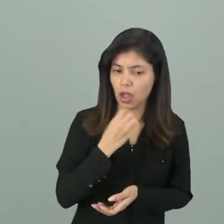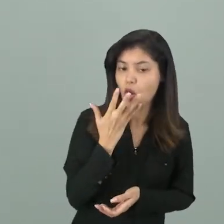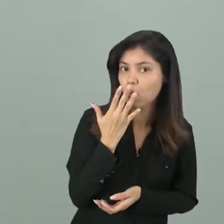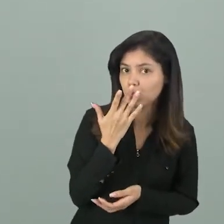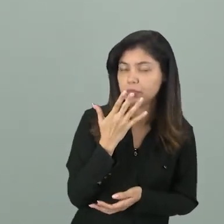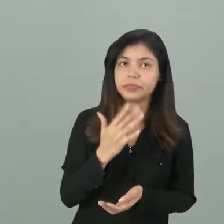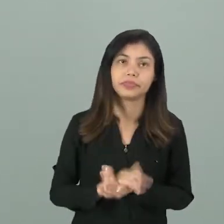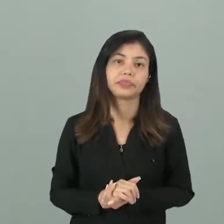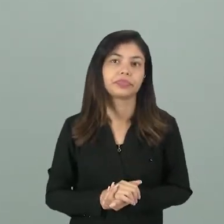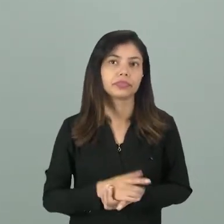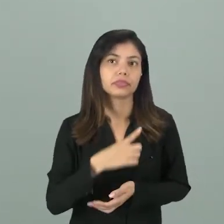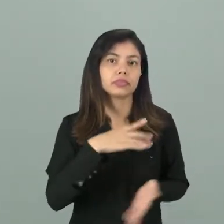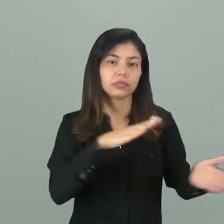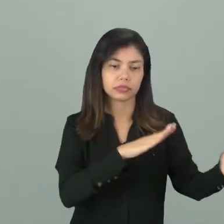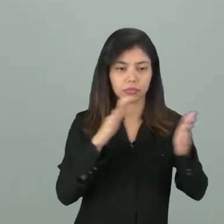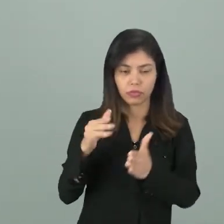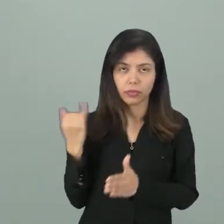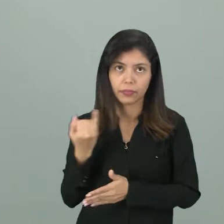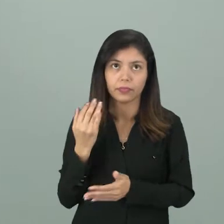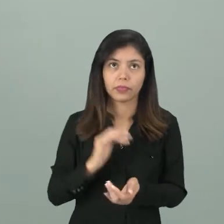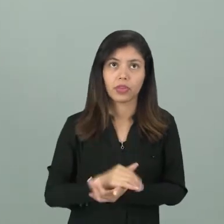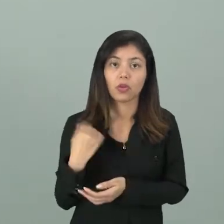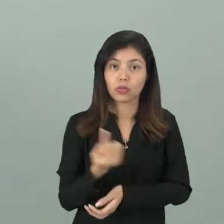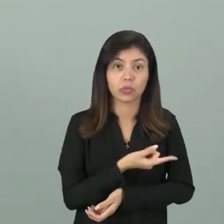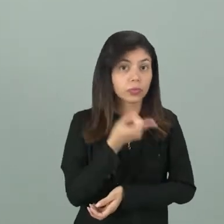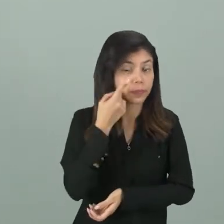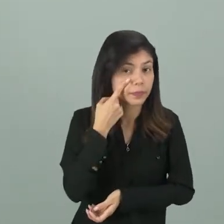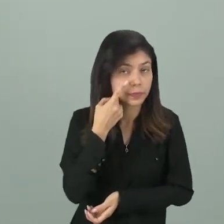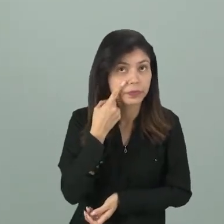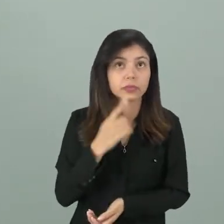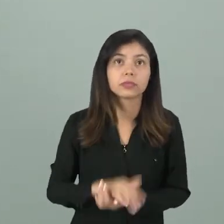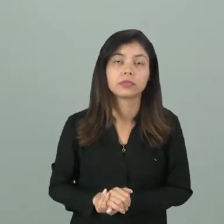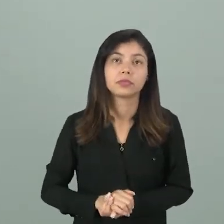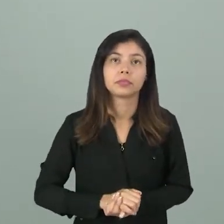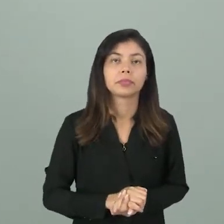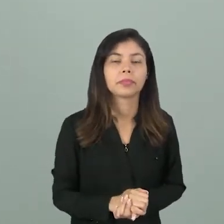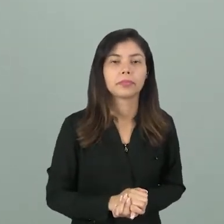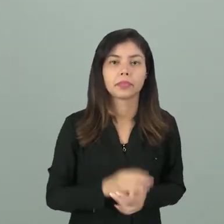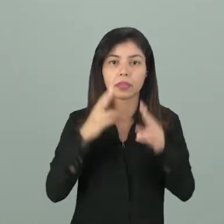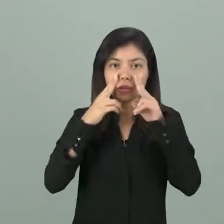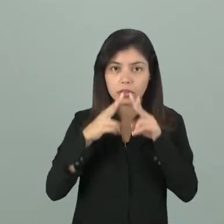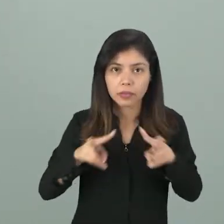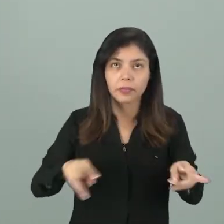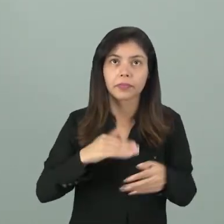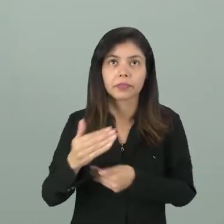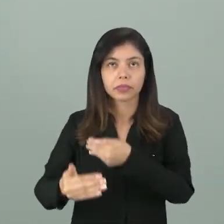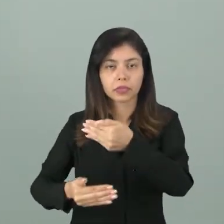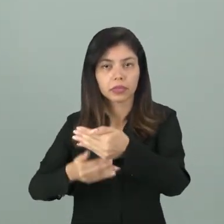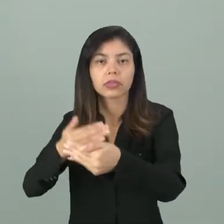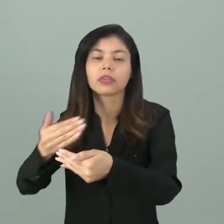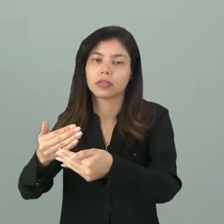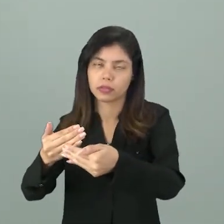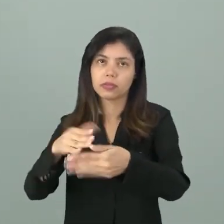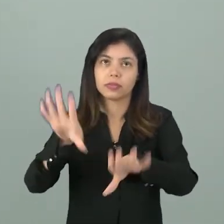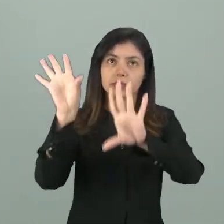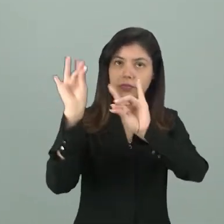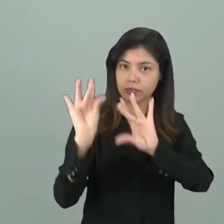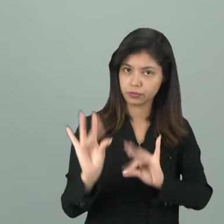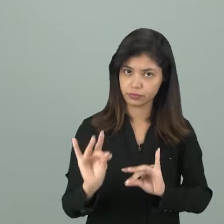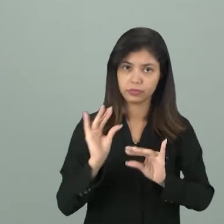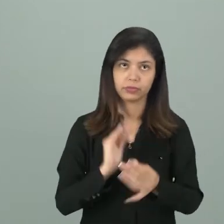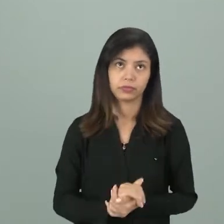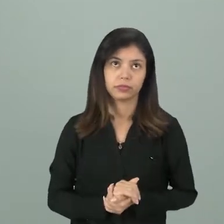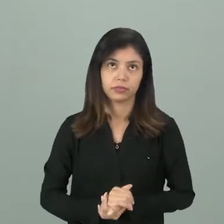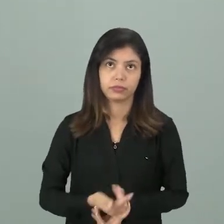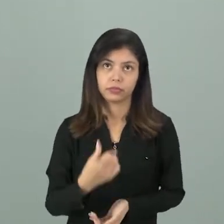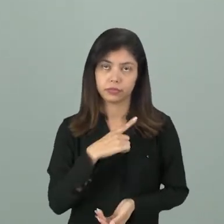né? A parte aí que é sensível aos nossos olhos. E a visão, os nossos olhos, cada um